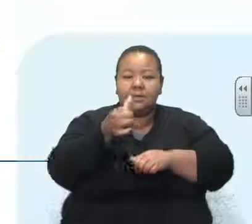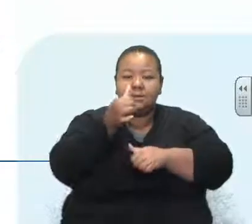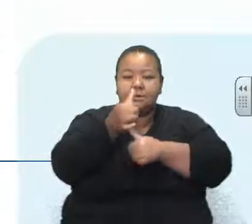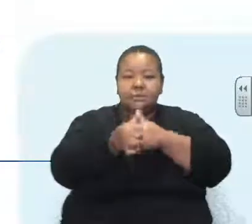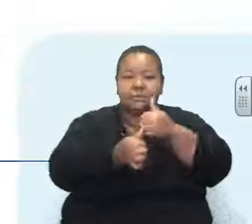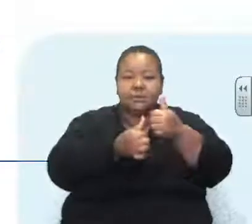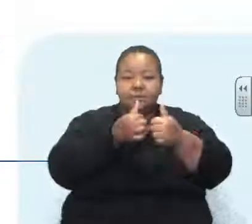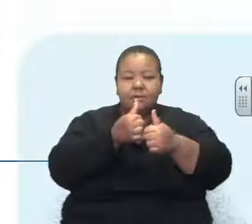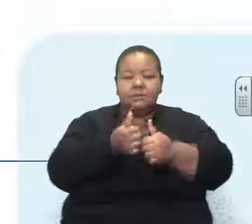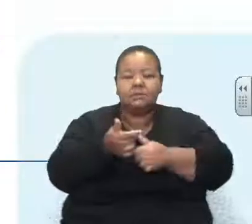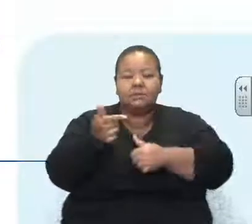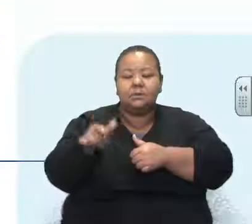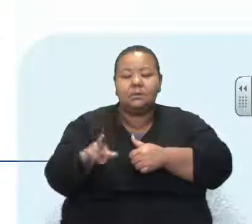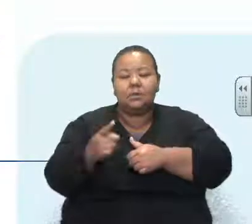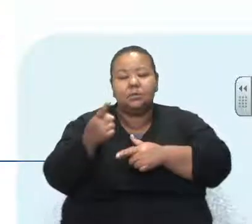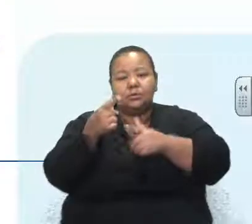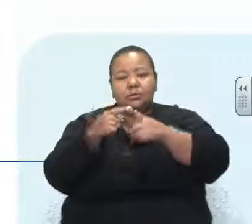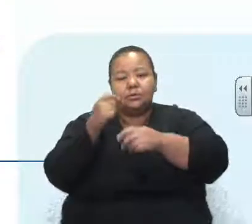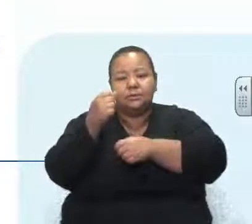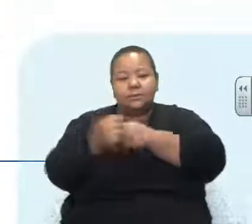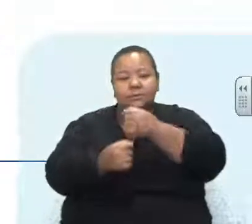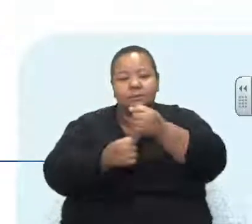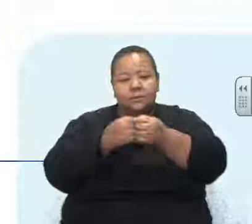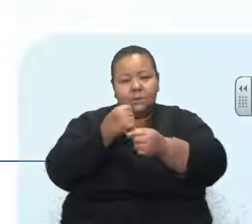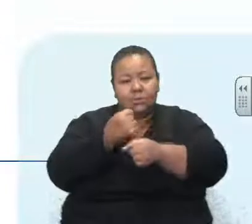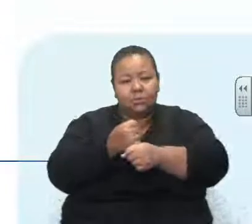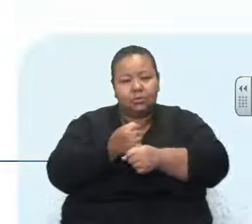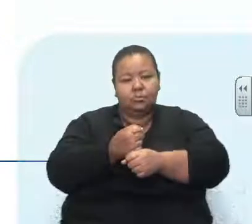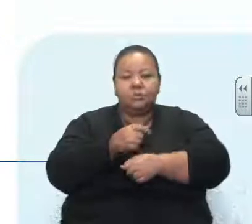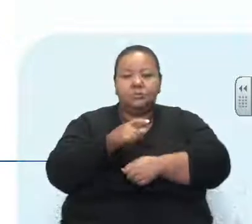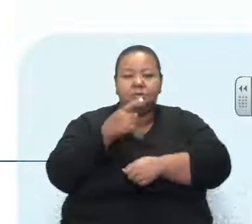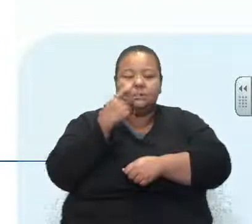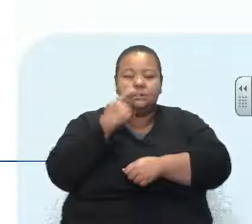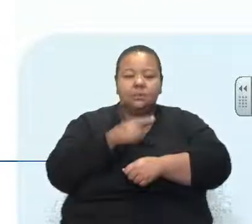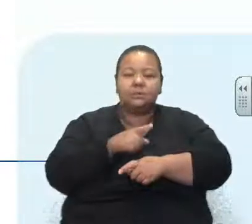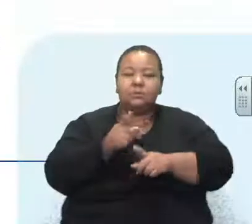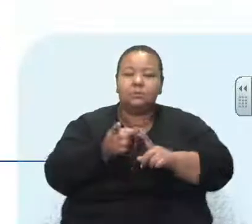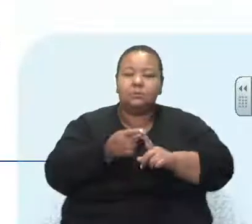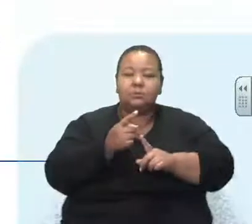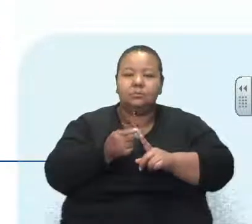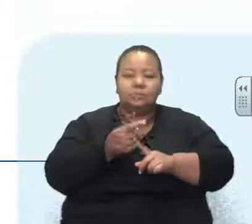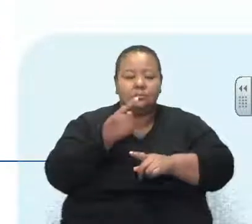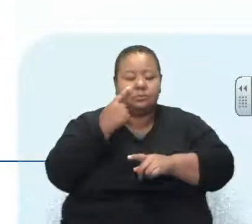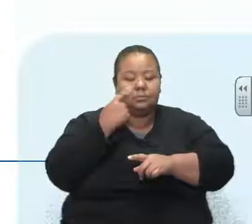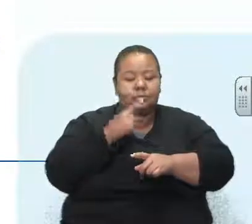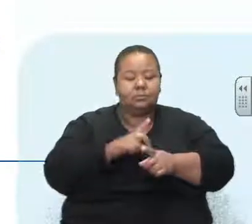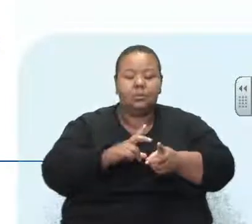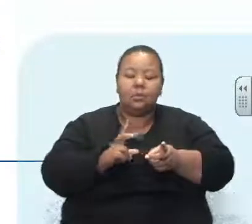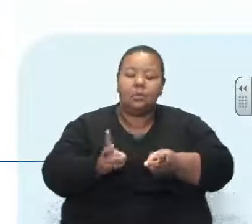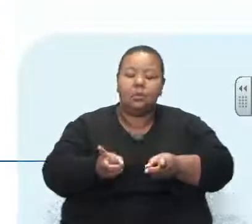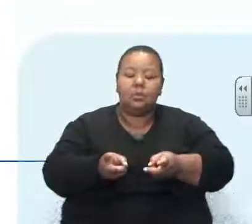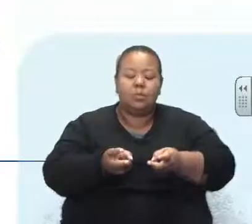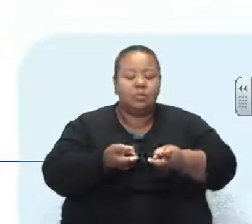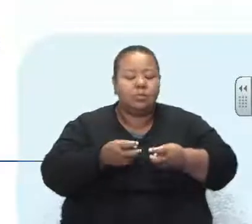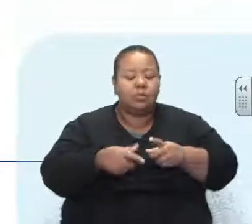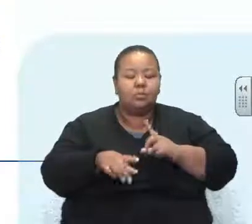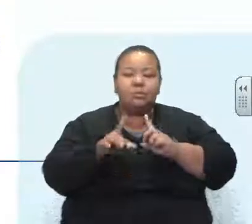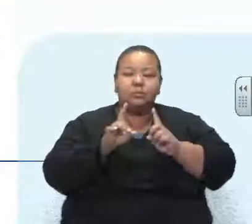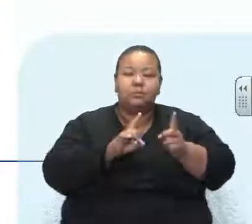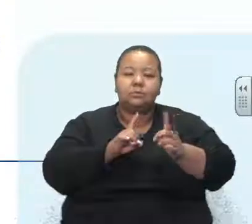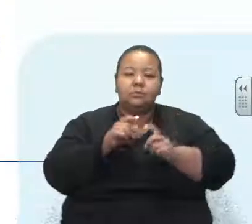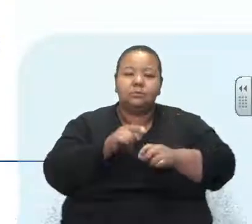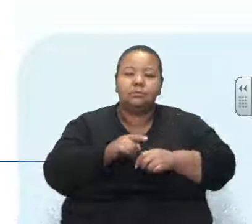ser anual. Porque se eu faço nesse primeiro momento, eu vou coletando todos esses dados para o